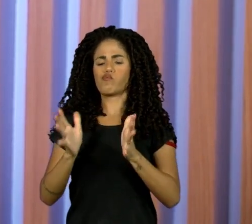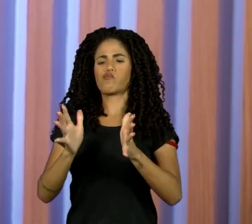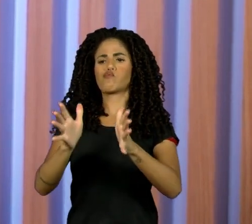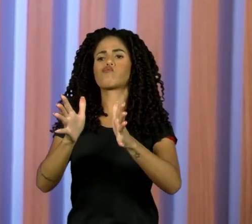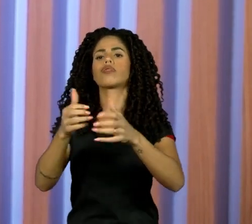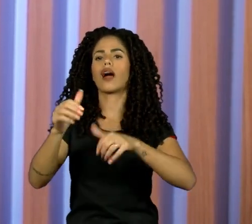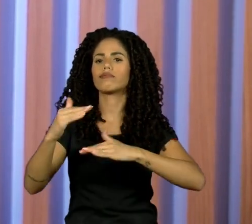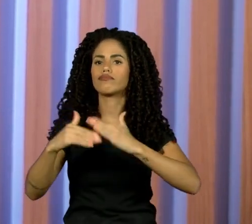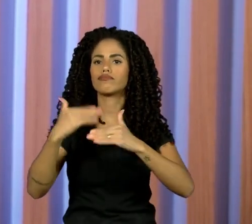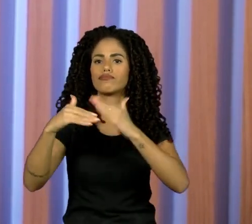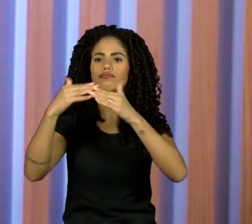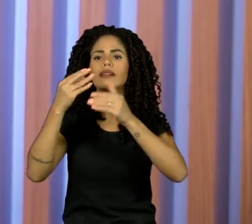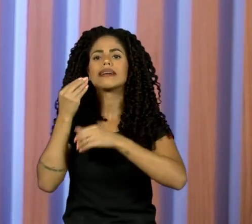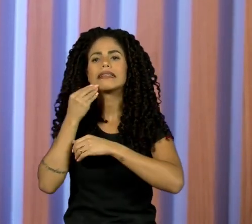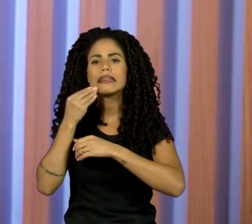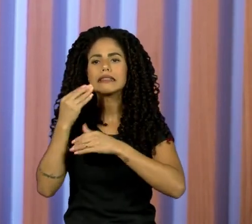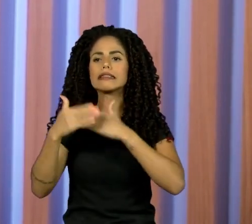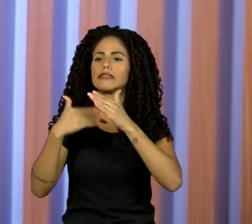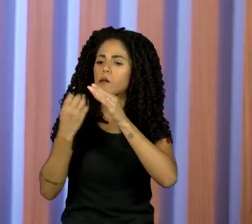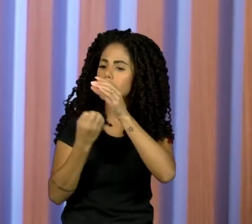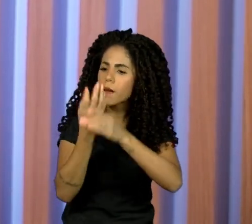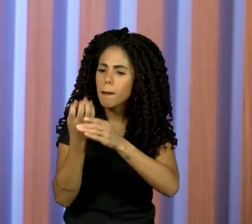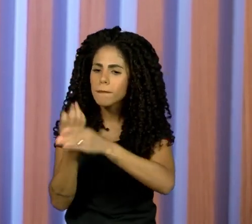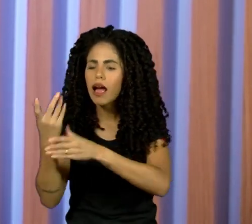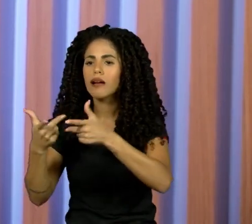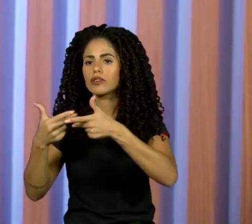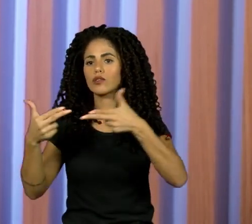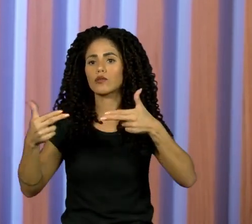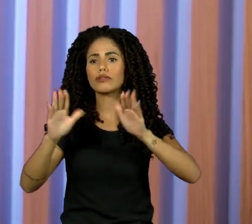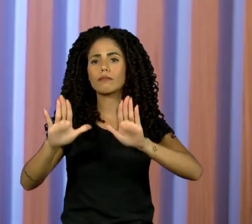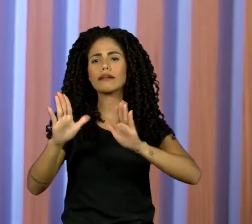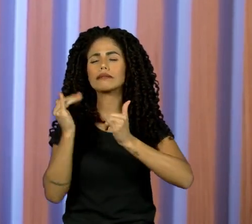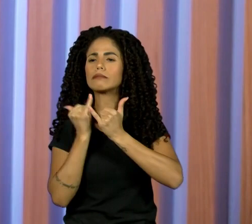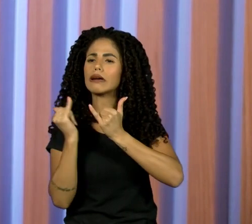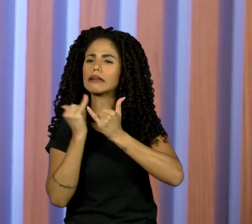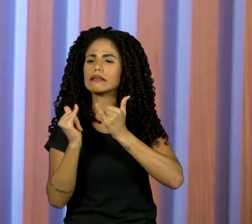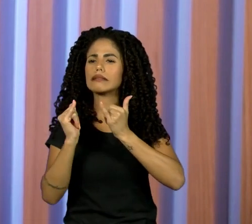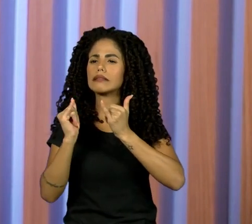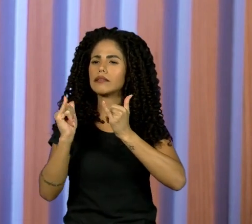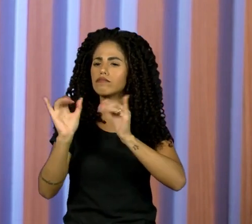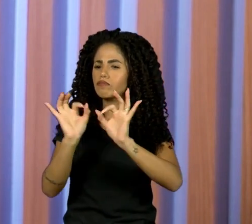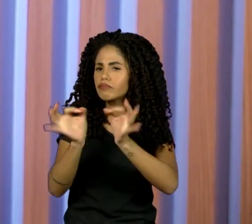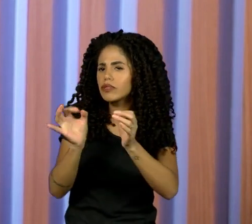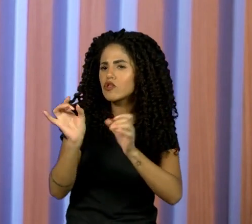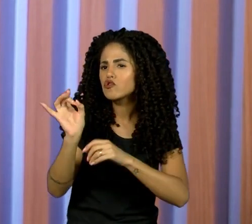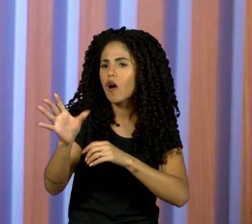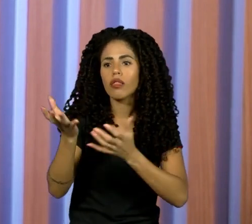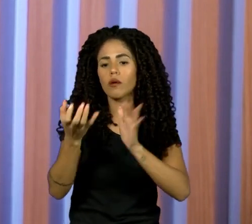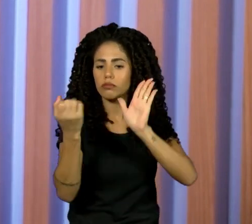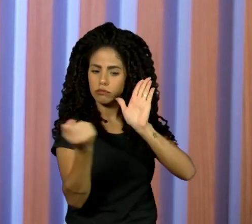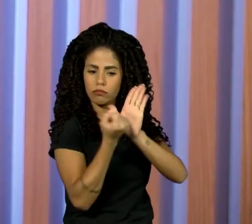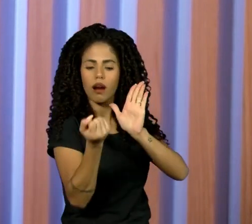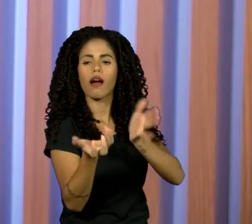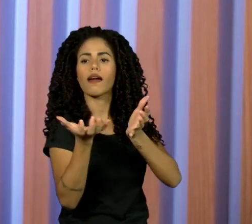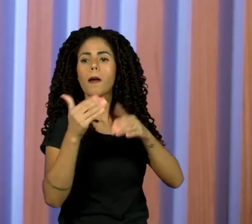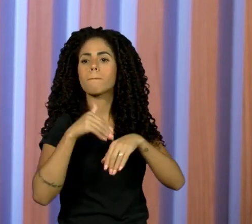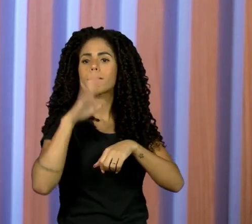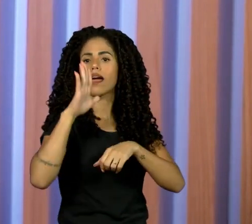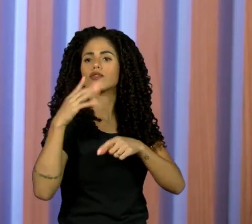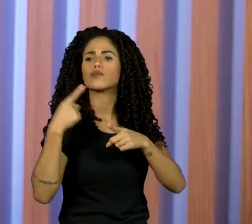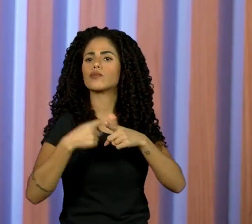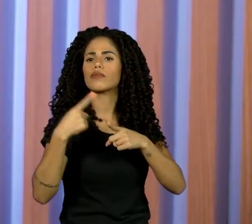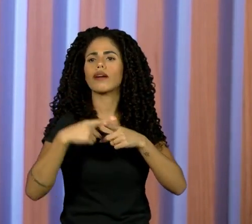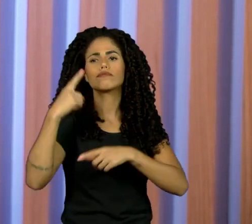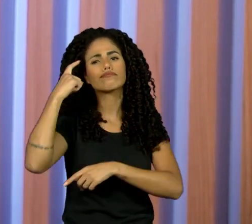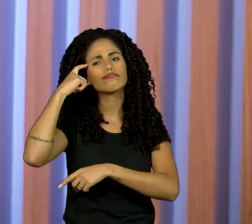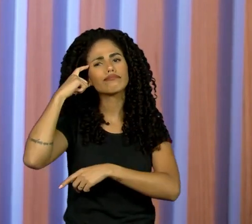evoluindo, tem buscado cada vez mais ser mais criativo também, só que parece que ainda não é suficiente, porque as marcas querem mais, principalmente quando a gente pensa